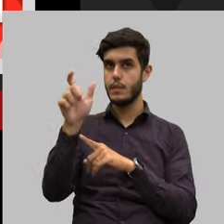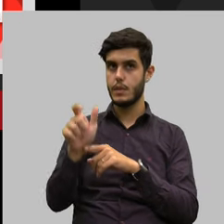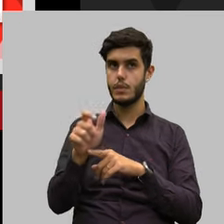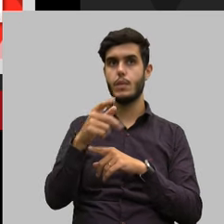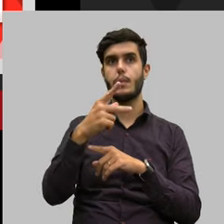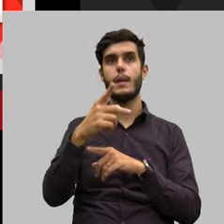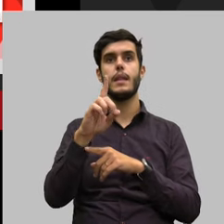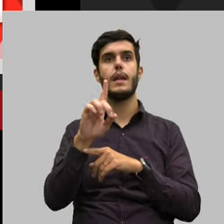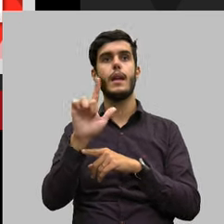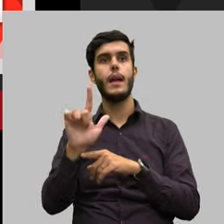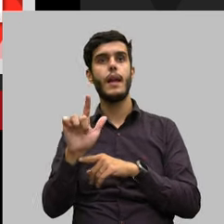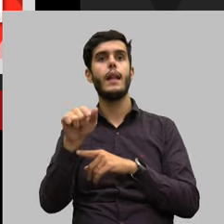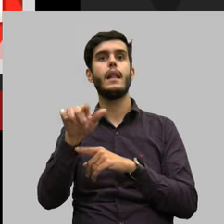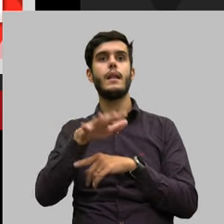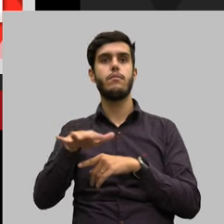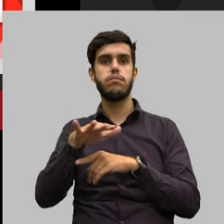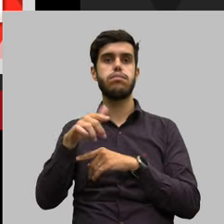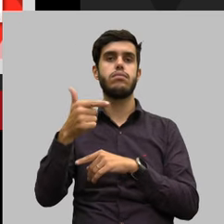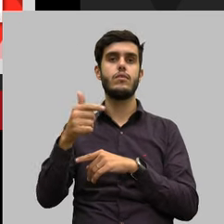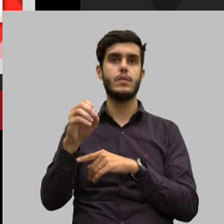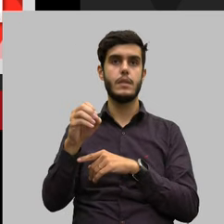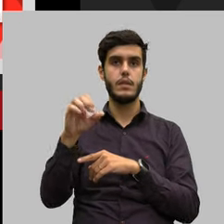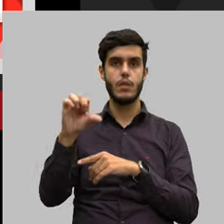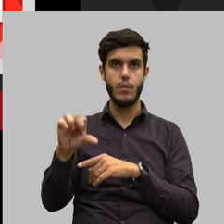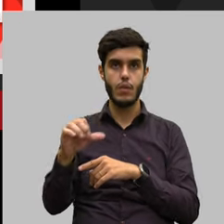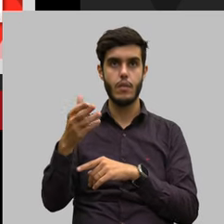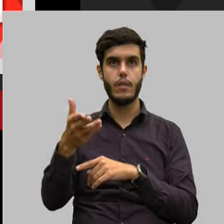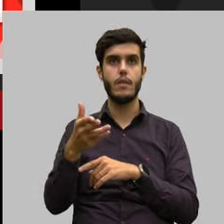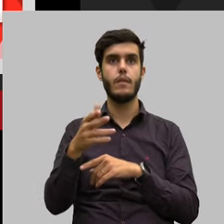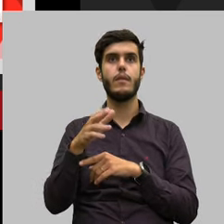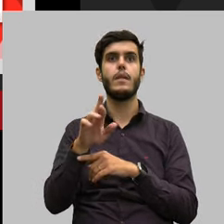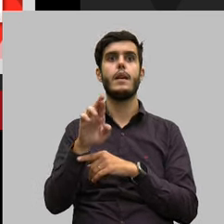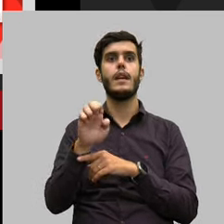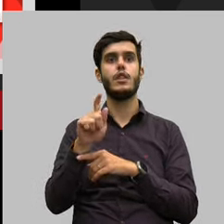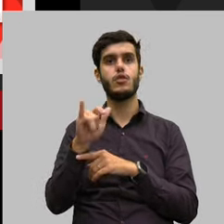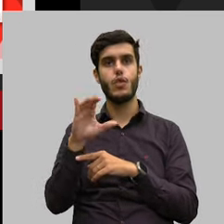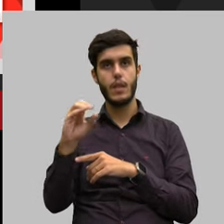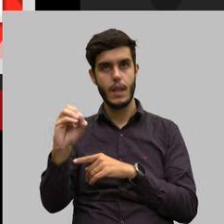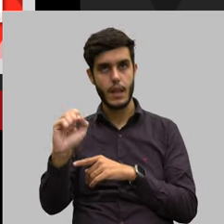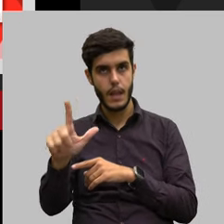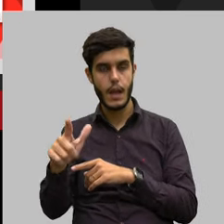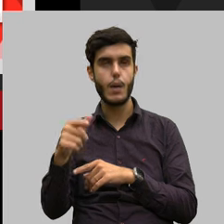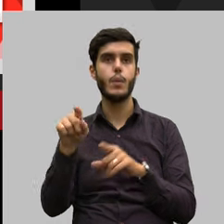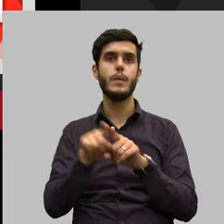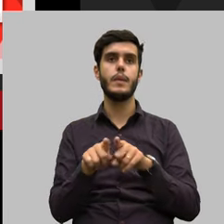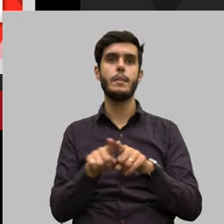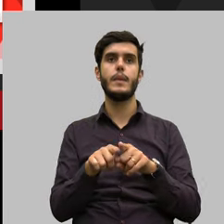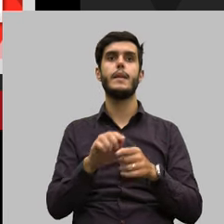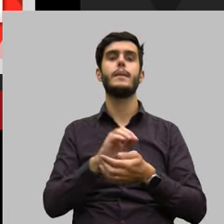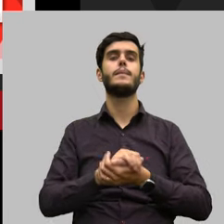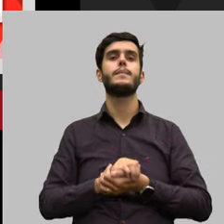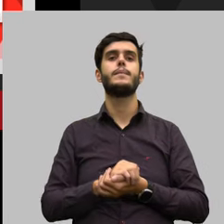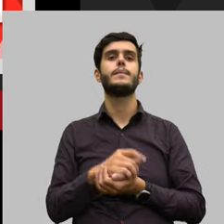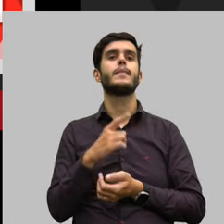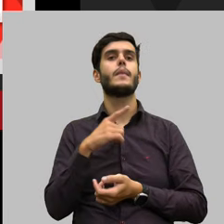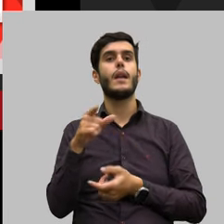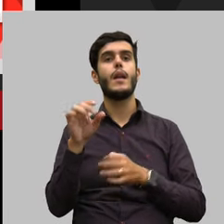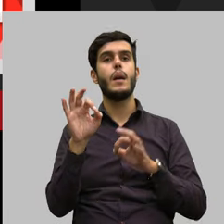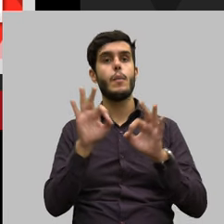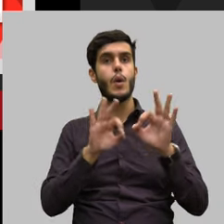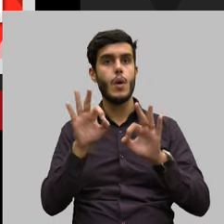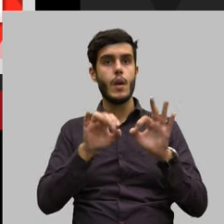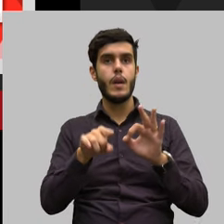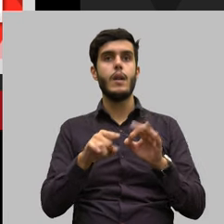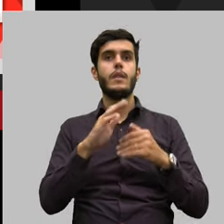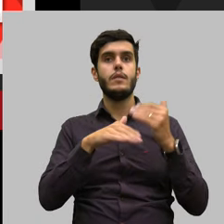com 53 eh lideranças a gente tem o regional com 209 lideranças a gente tem o programa de desenvolvimento de lideranças